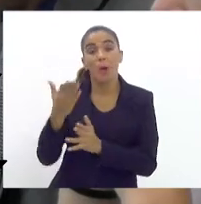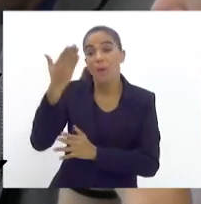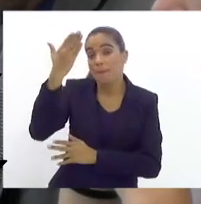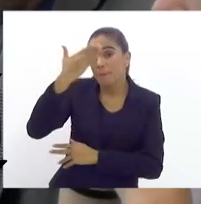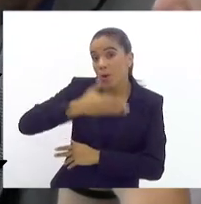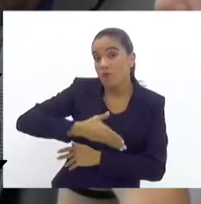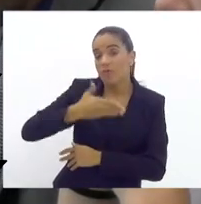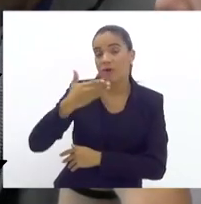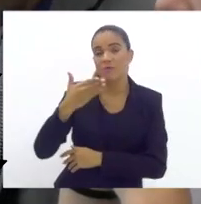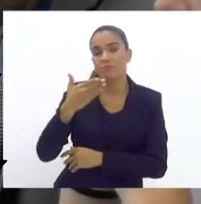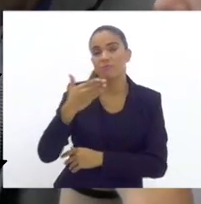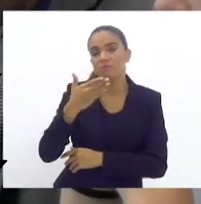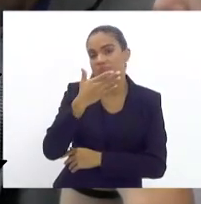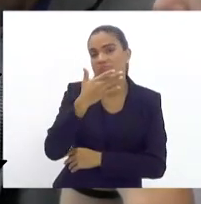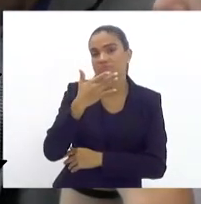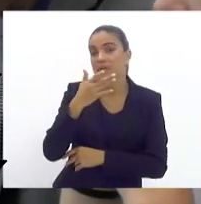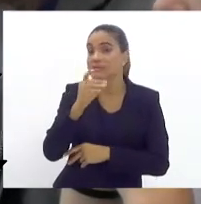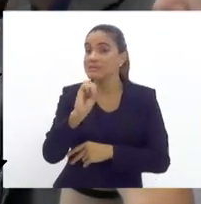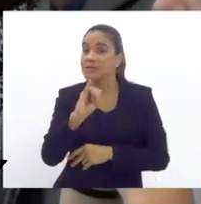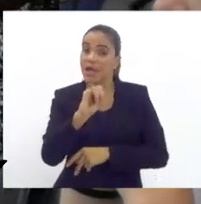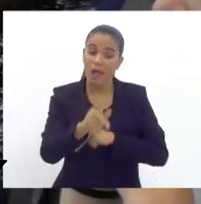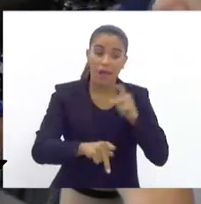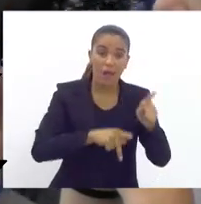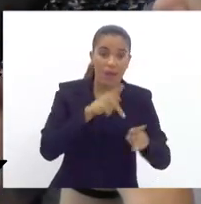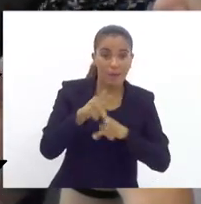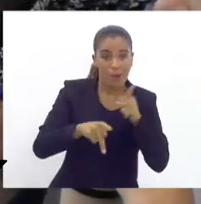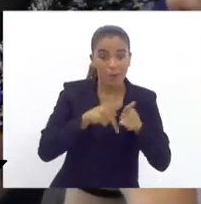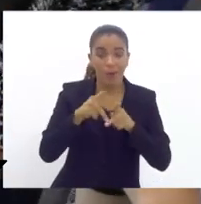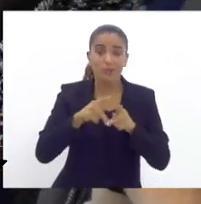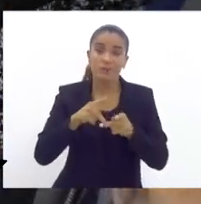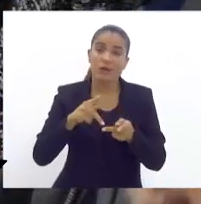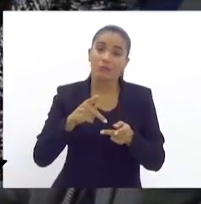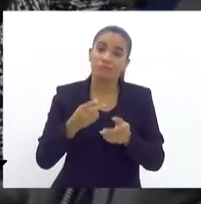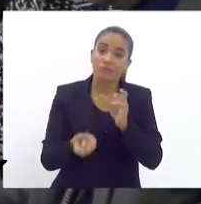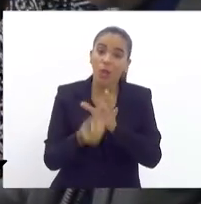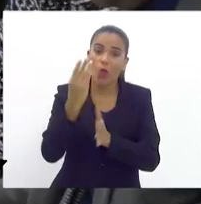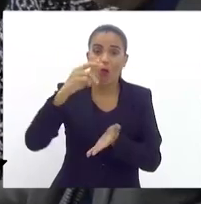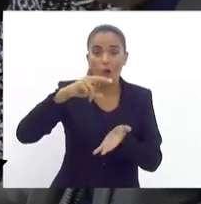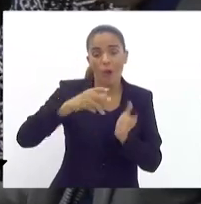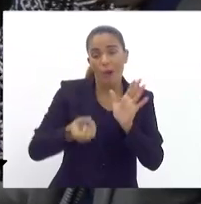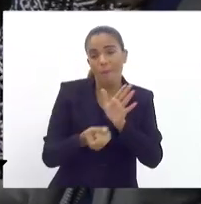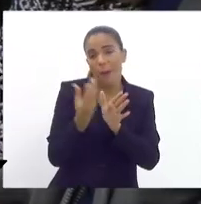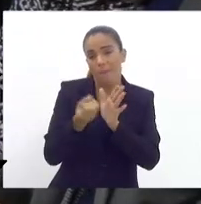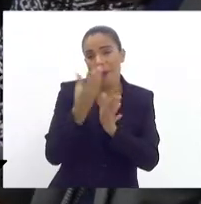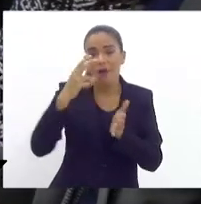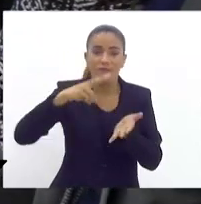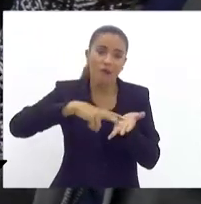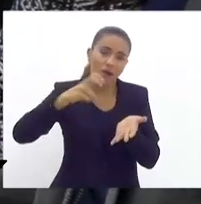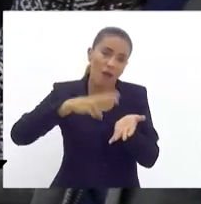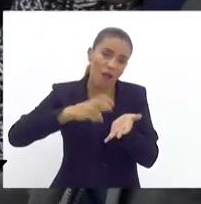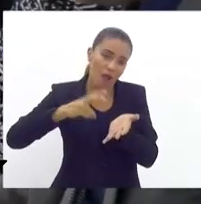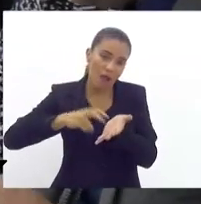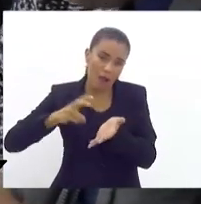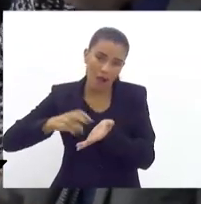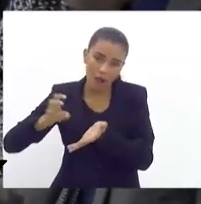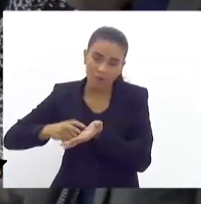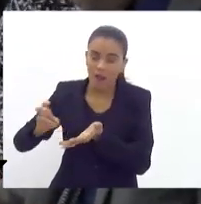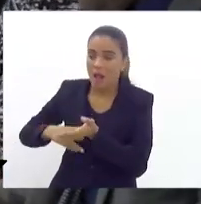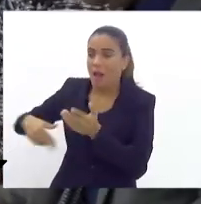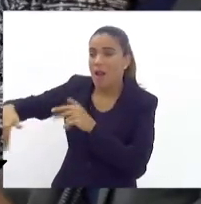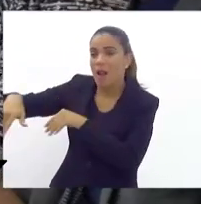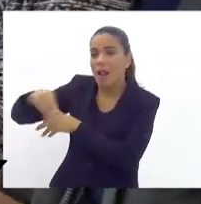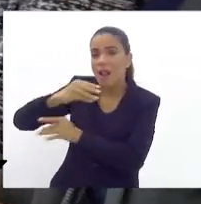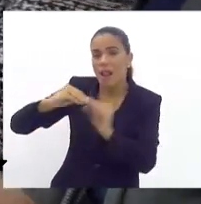pelo tempo, novos vocabulários que começam a circular entre o